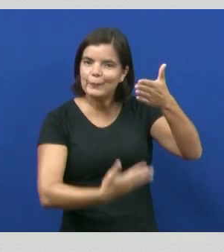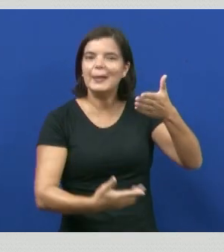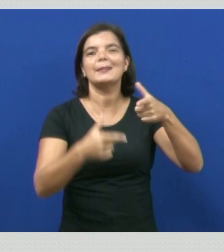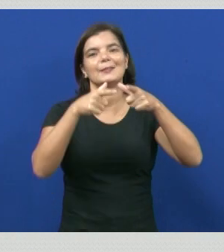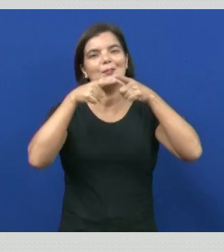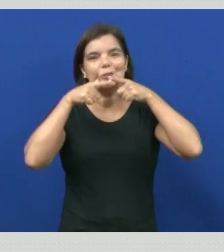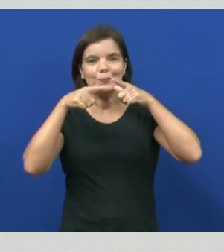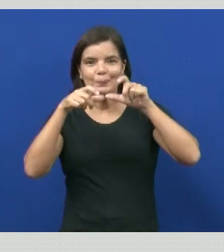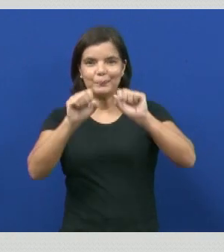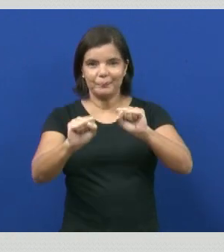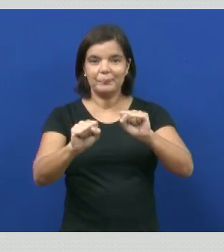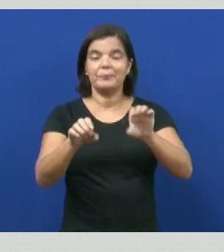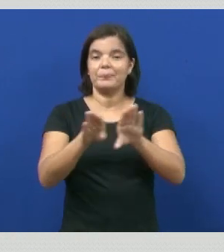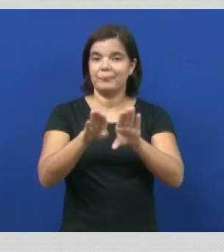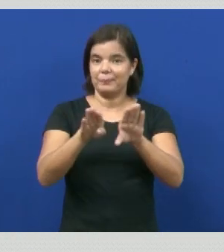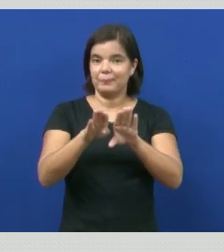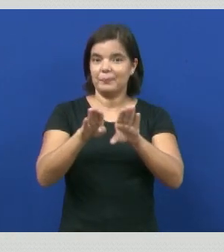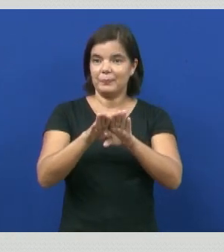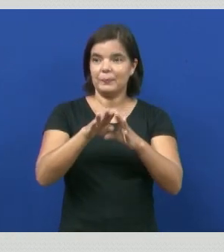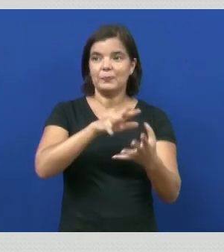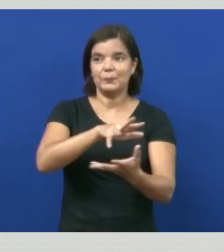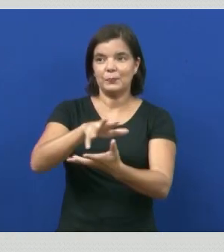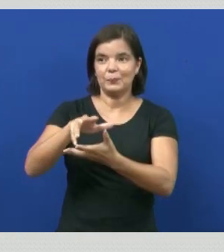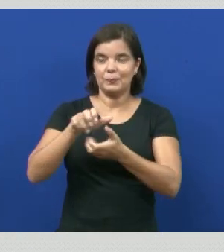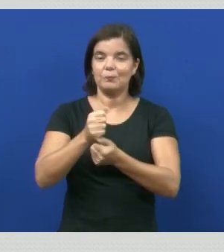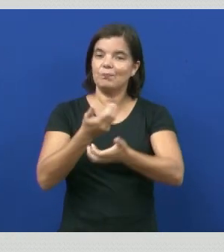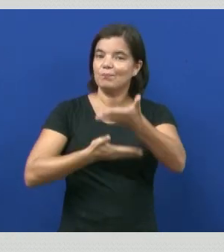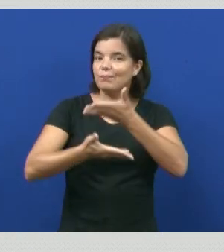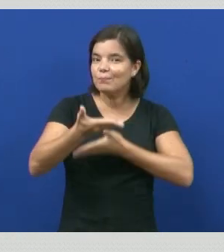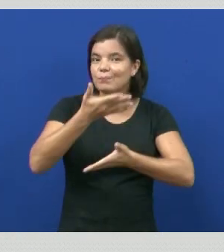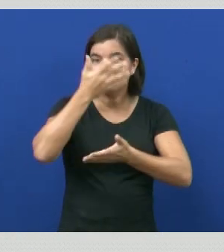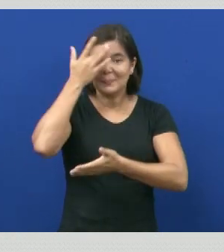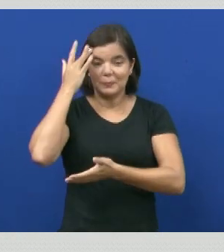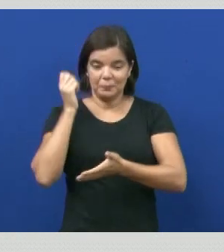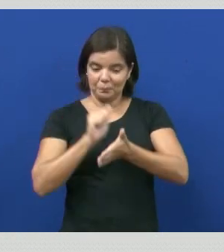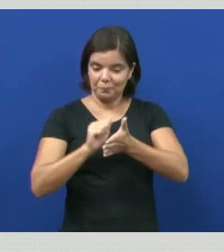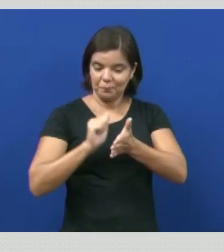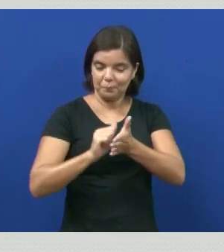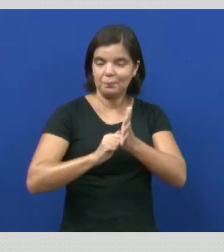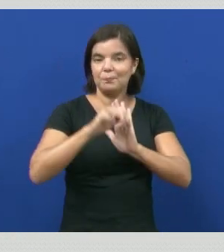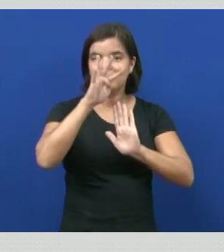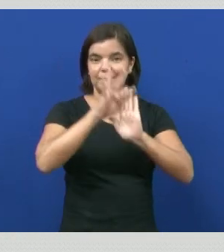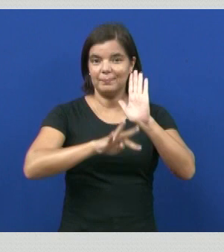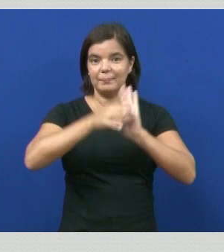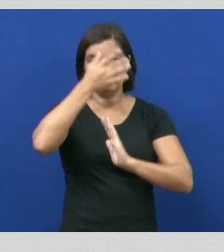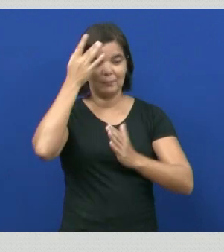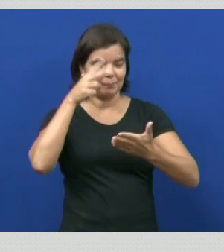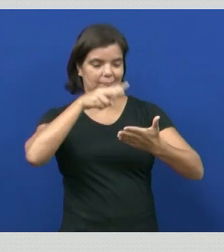humor, com conhecimentos de mundos mobilizados na interação entre autor, texto e leitor,